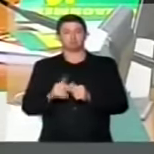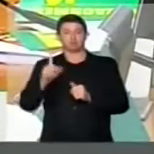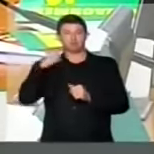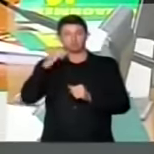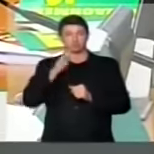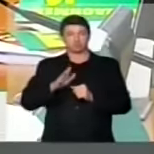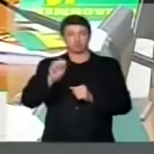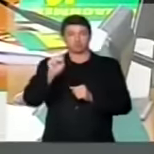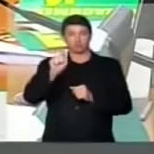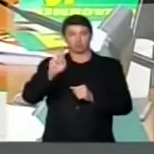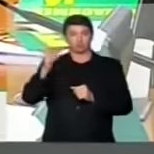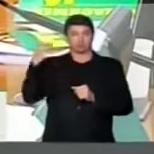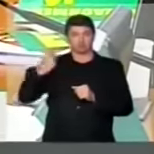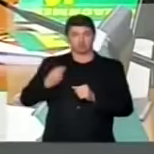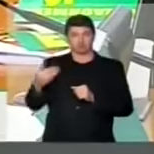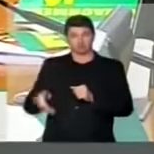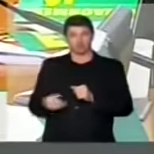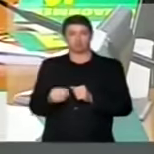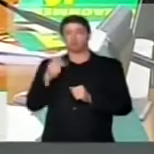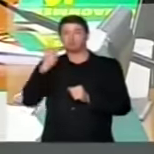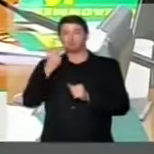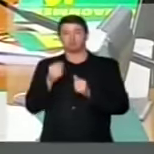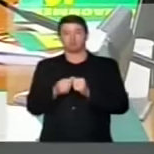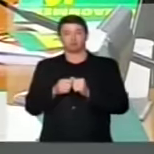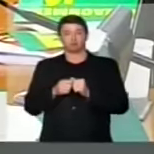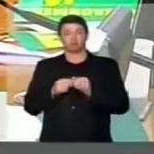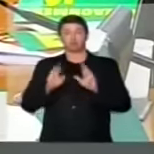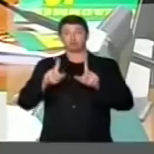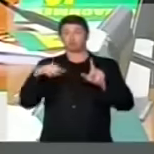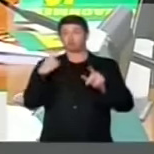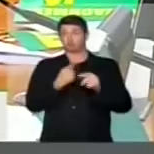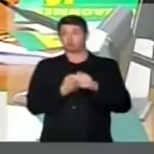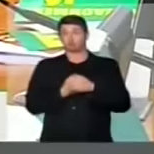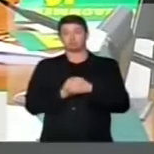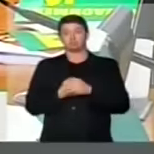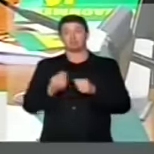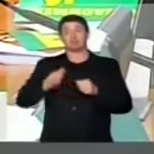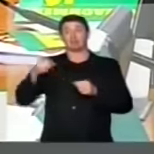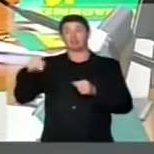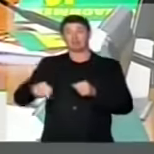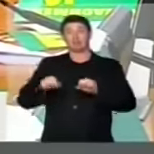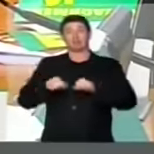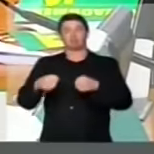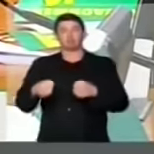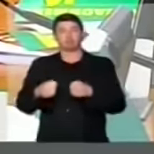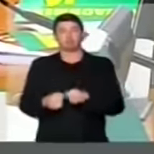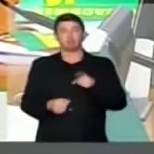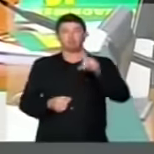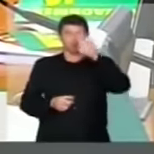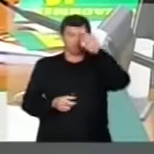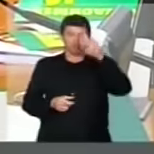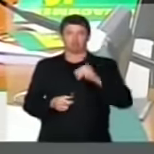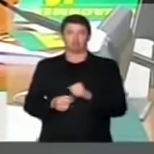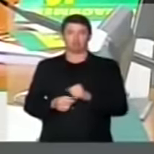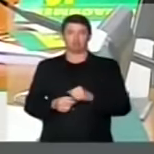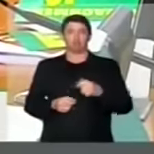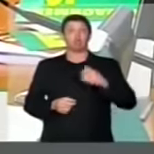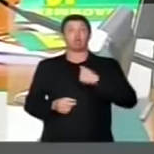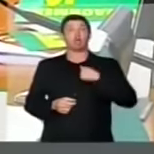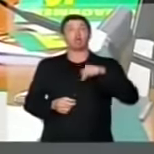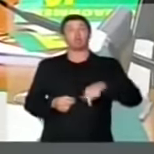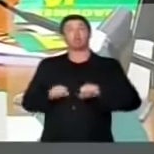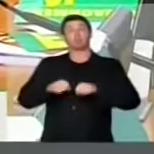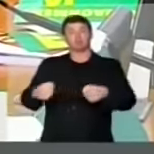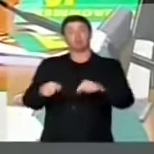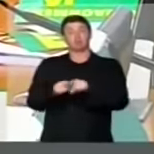advogado-geral da União, que aqui esteve, que ele falou que, diferentemente de nós, ele está aqui para defender. Ele se engana. Eu também estou aqui